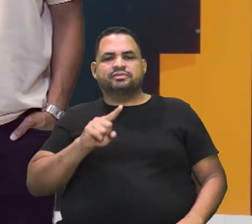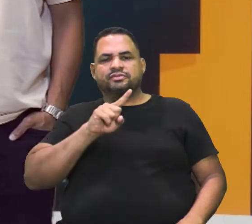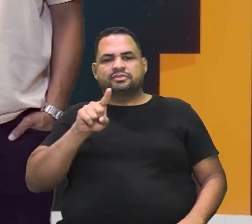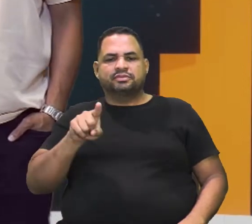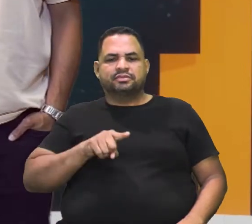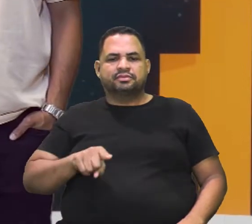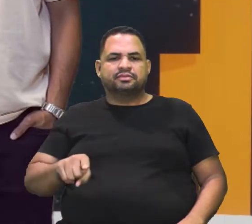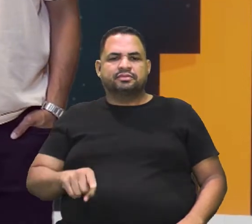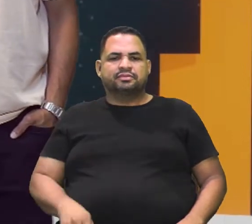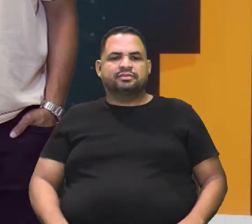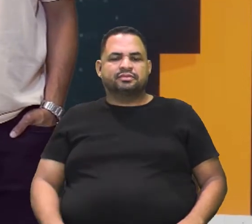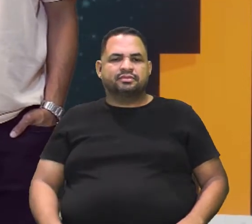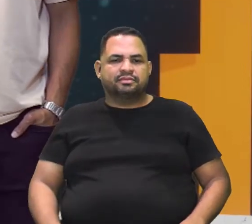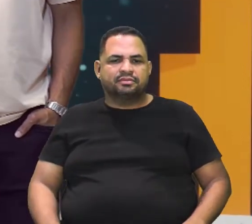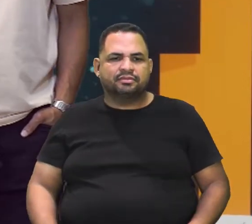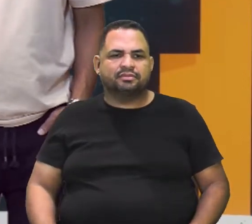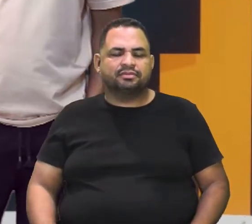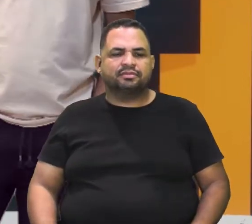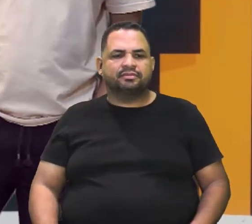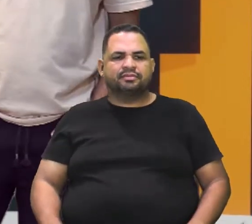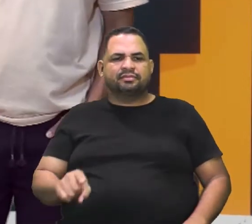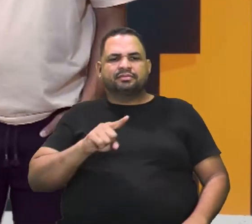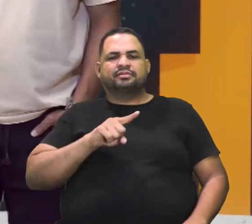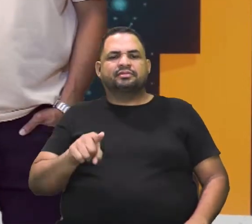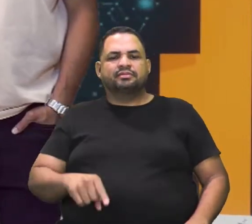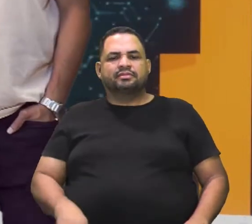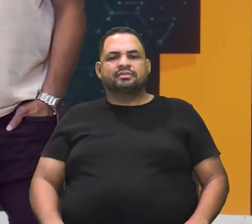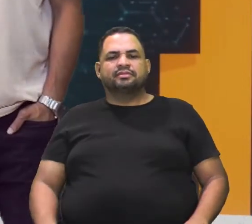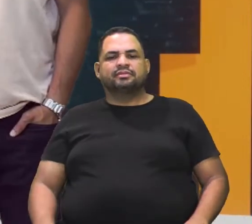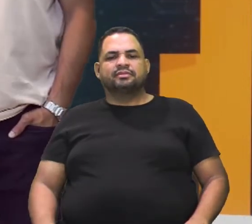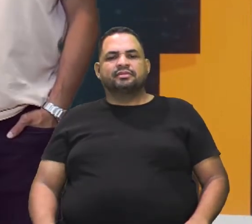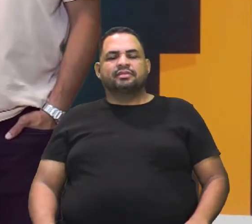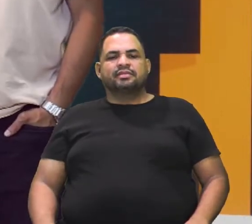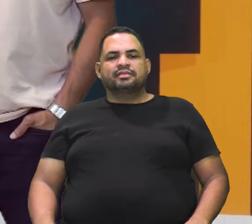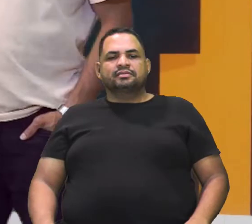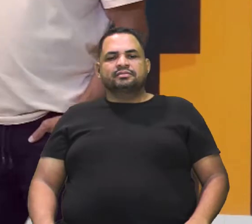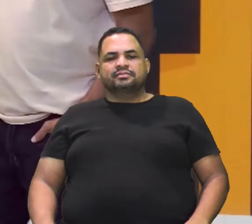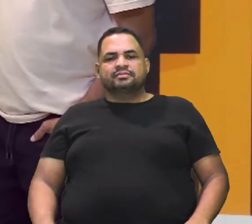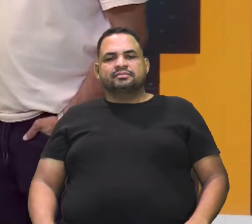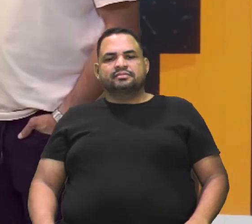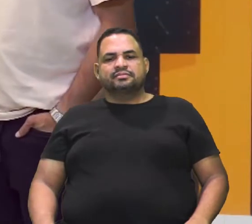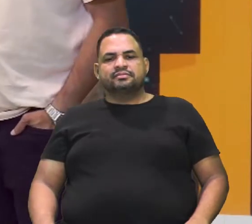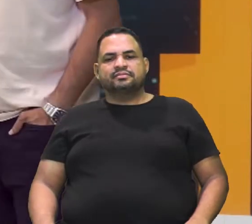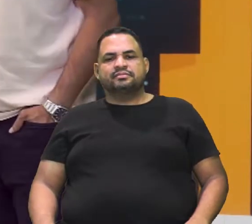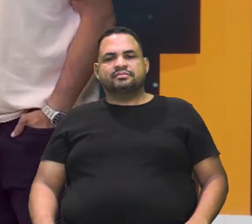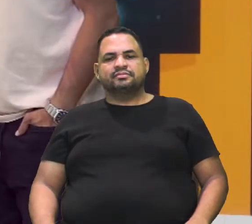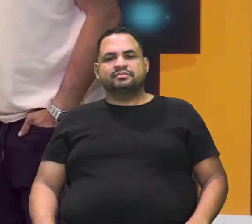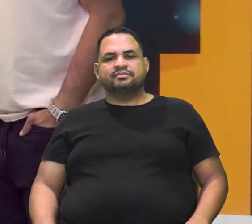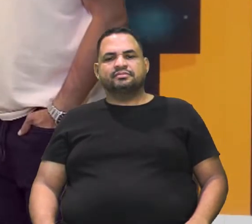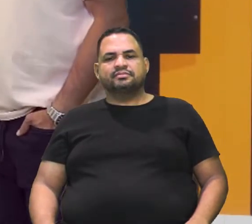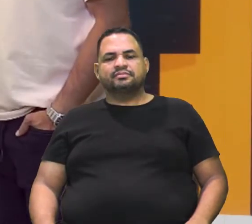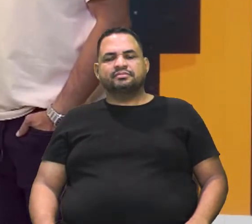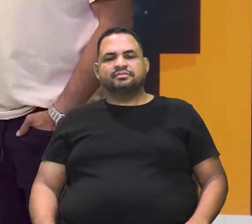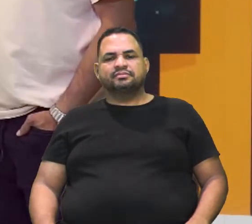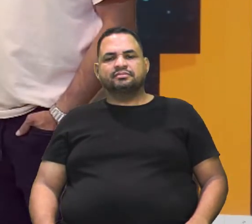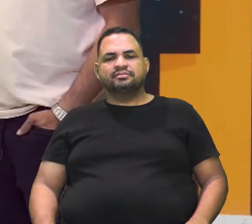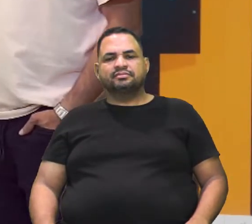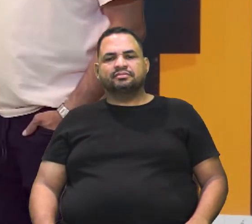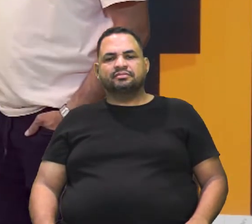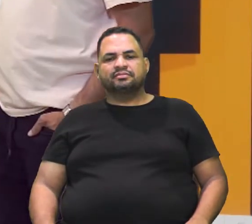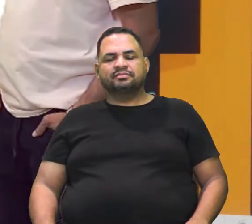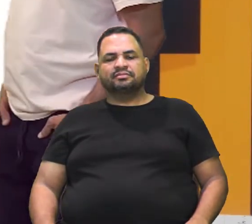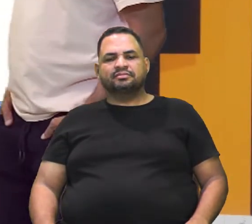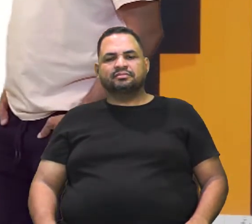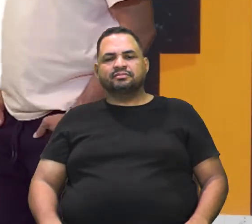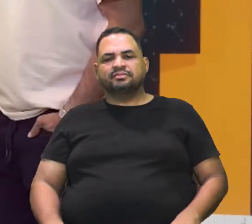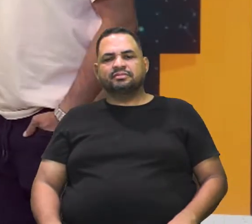bem, olha lá os inteiros. Envolve os negativos. E os racionais? Olha aqui. Ele envolve os inteiros todos. Se o